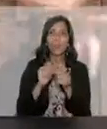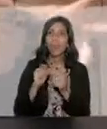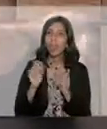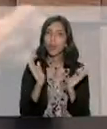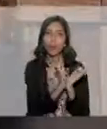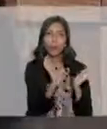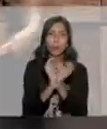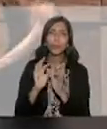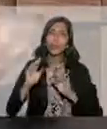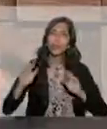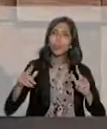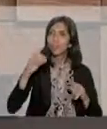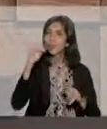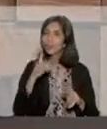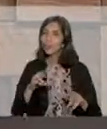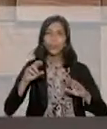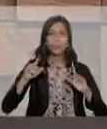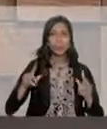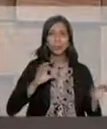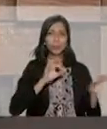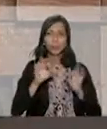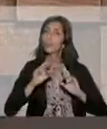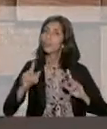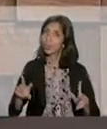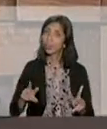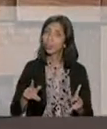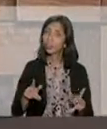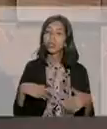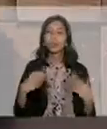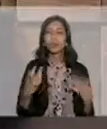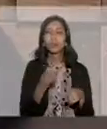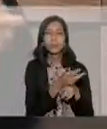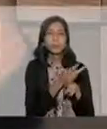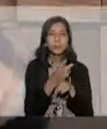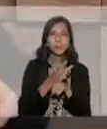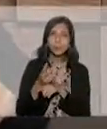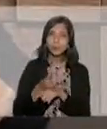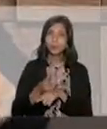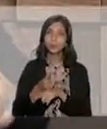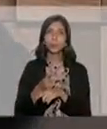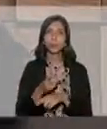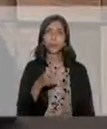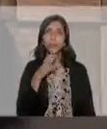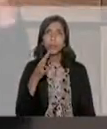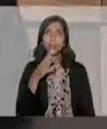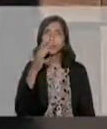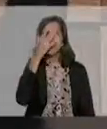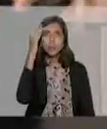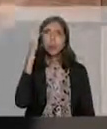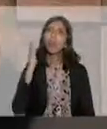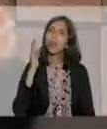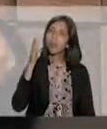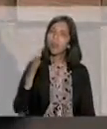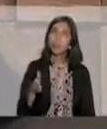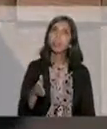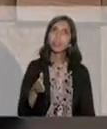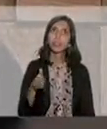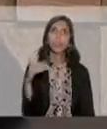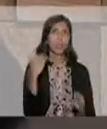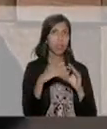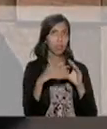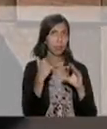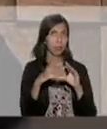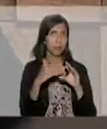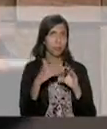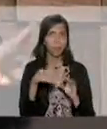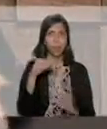com equipes diferentes, com diretores diferentes, em produções diferentes. Aí eu fui procurar, onde eu conhecia alguém, eu ia lá. Não, eu mandava